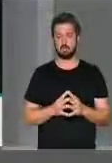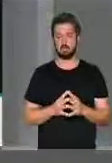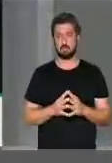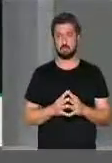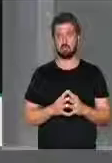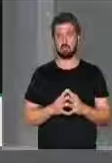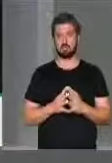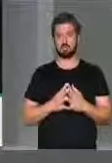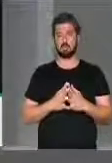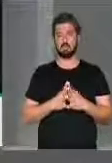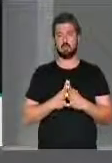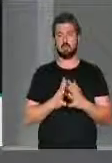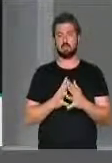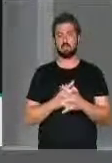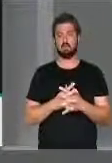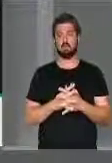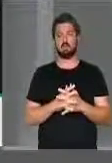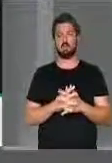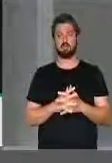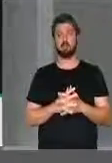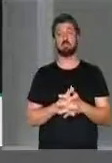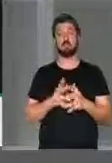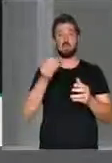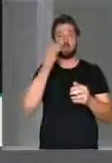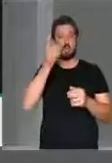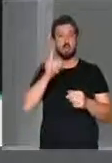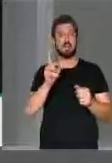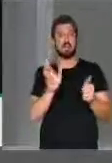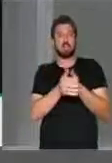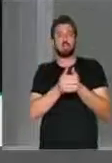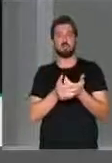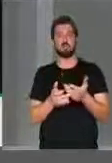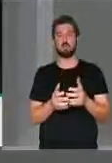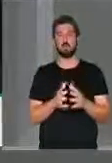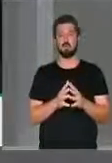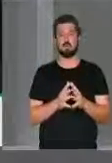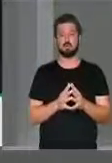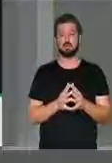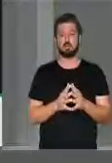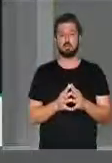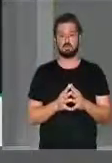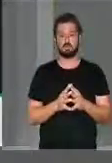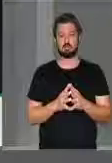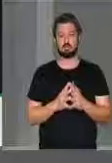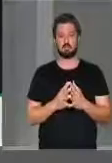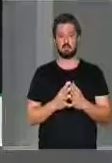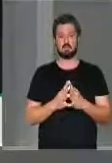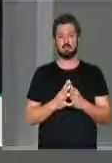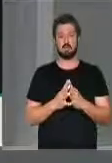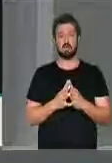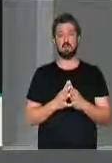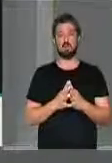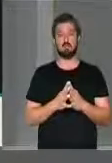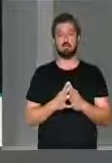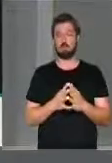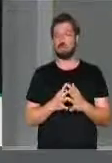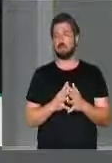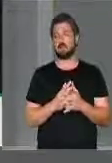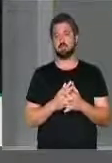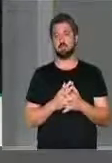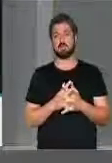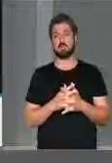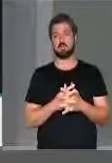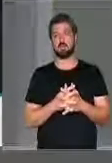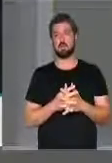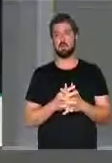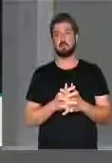por que é a favor, e não tentar escondê-lo atrás de um sistema de distritão